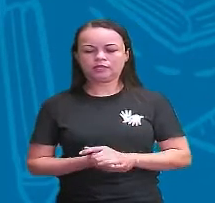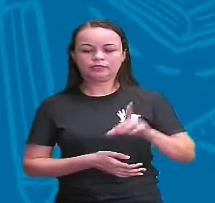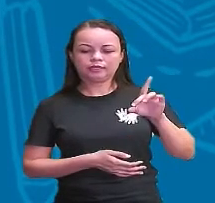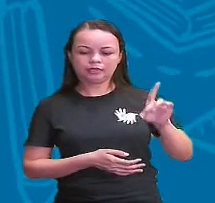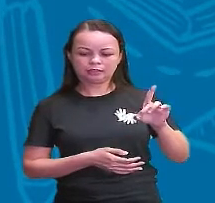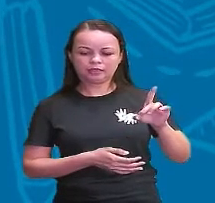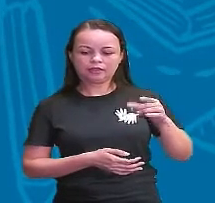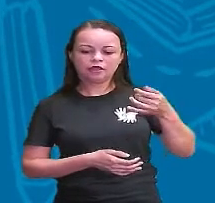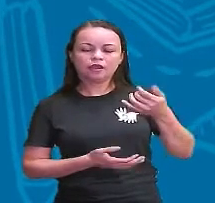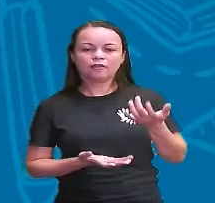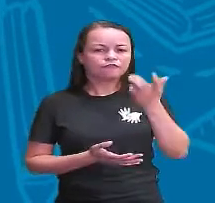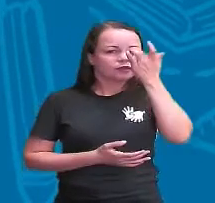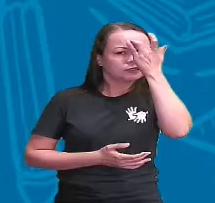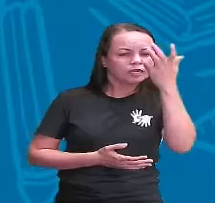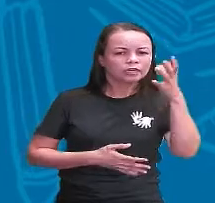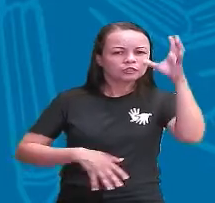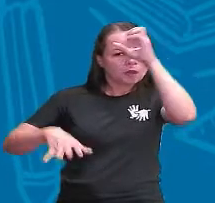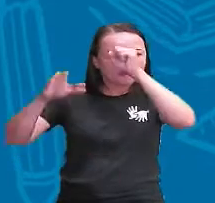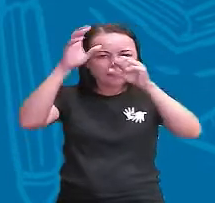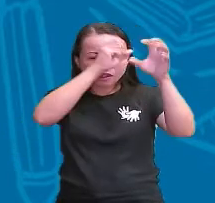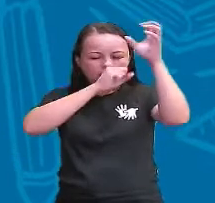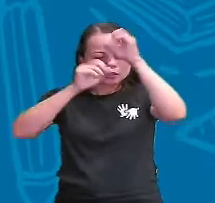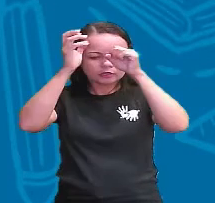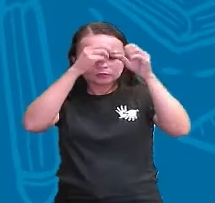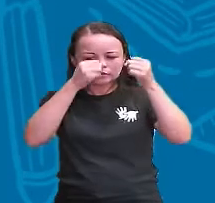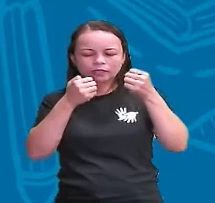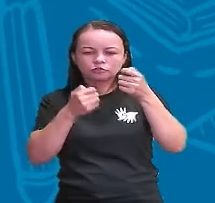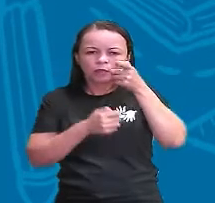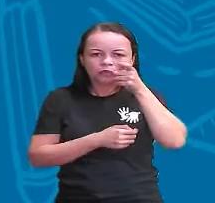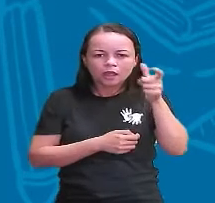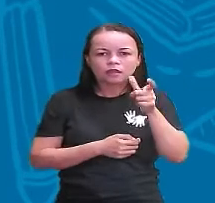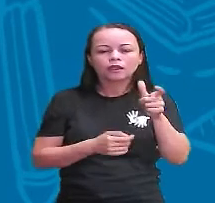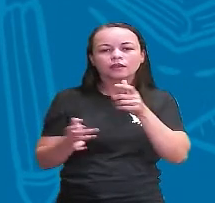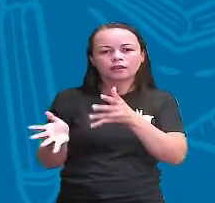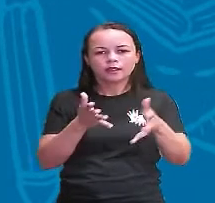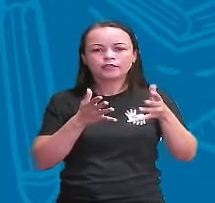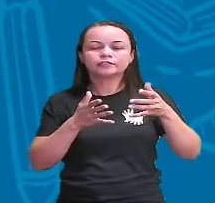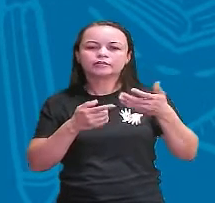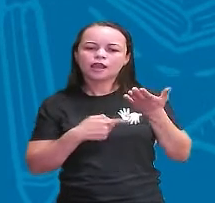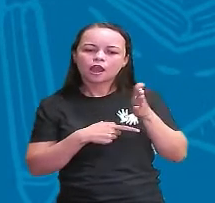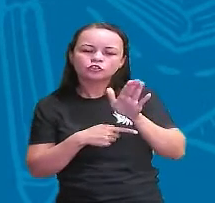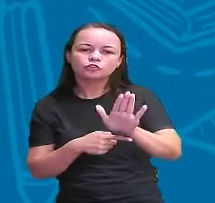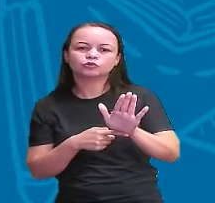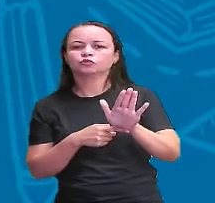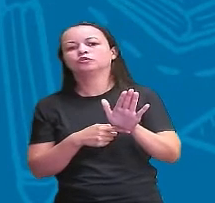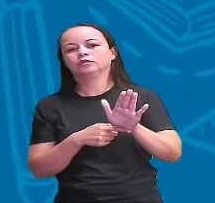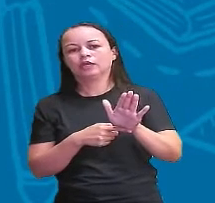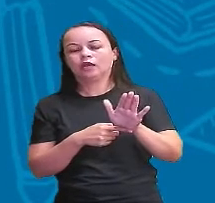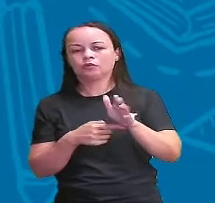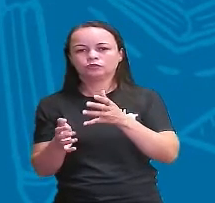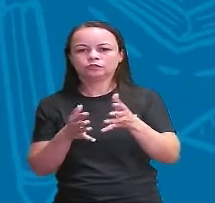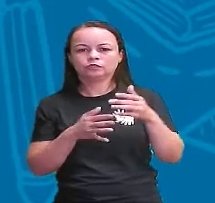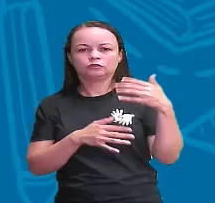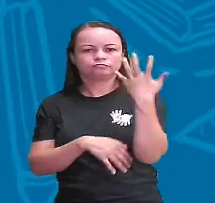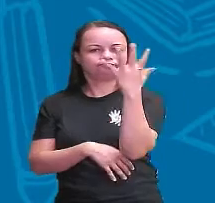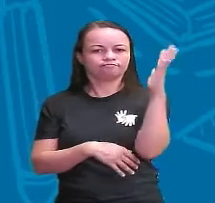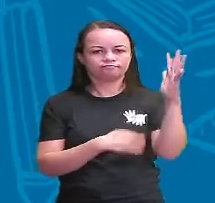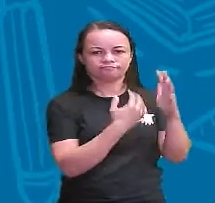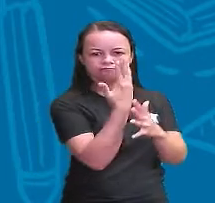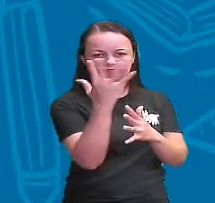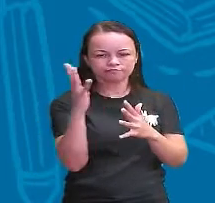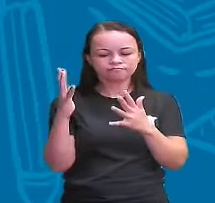conceitos, despertam o interesse e ajudam na compreensão de fenômenos naturais. Eu tenho certeza que vocês